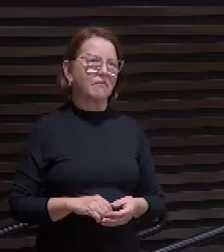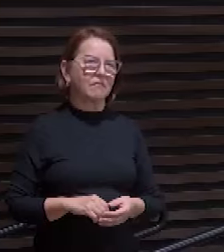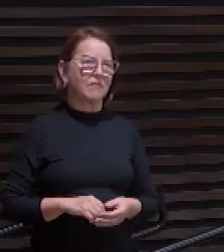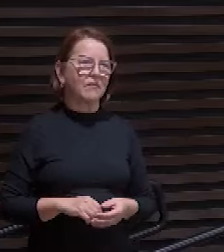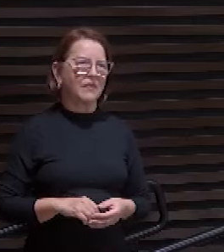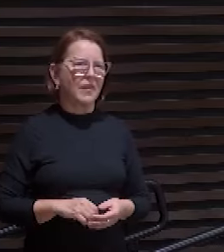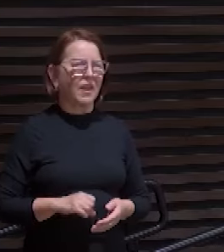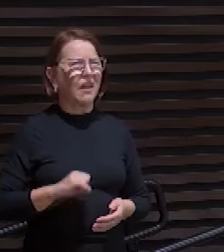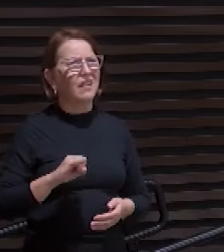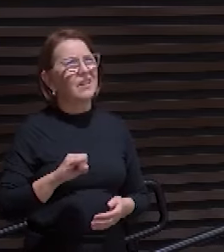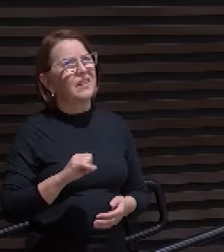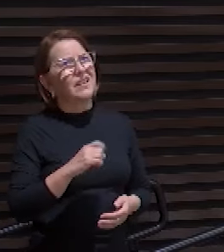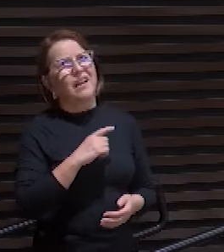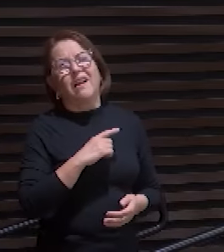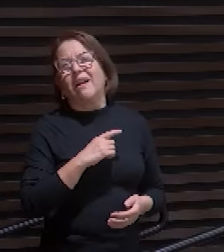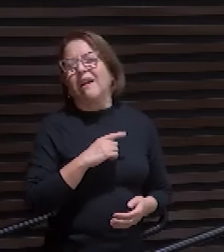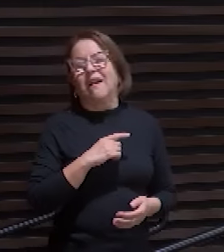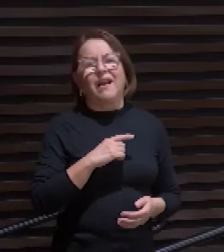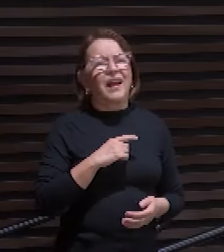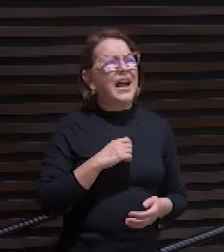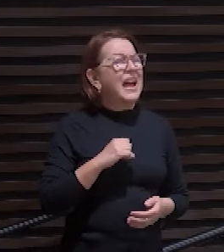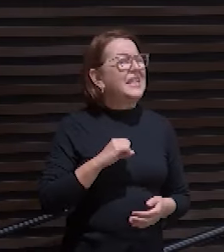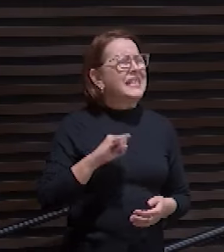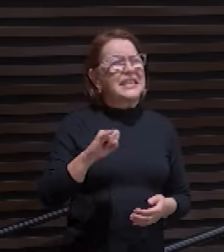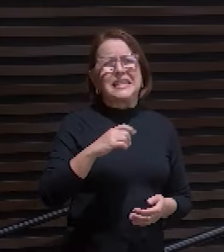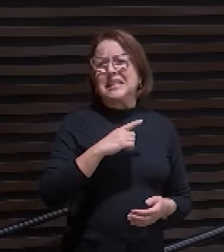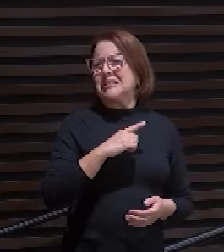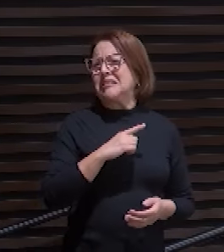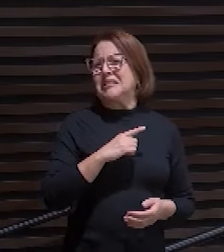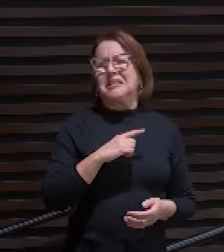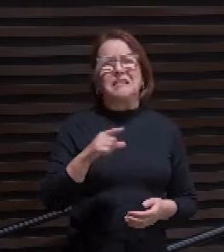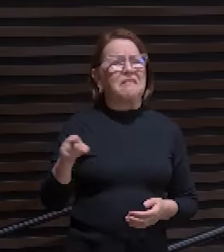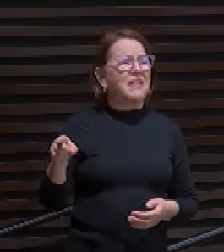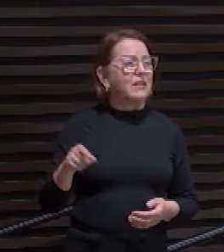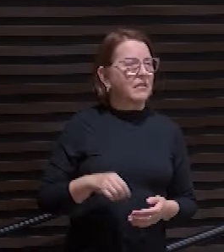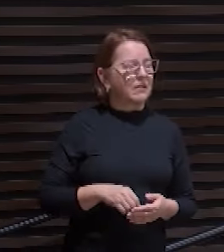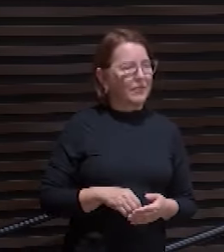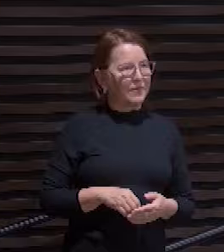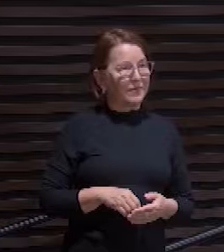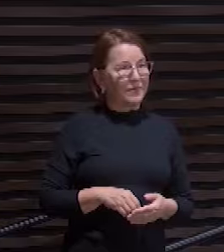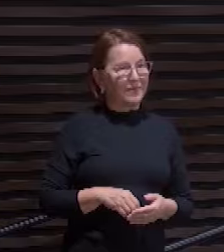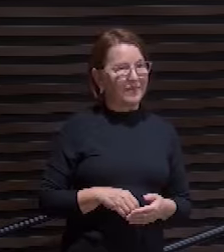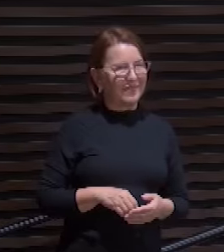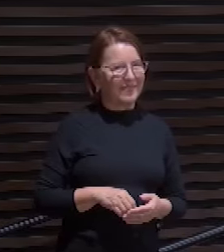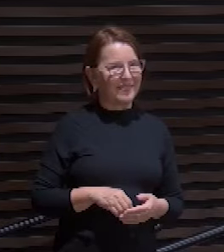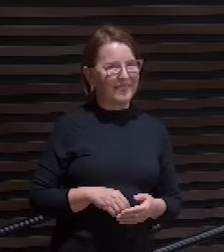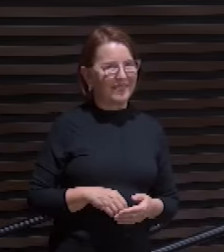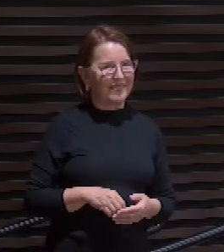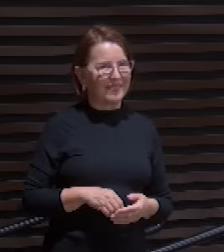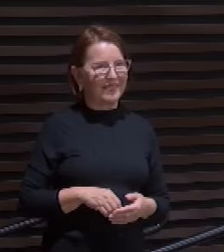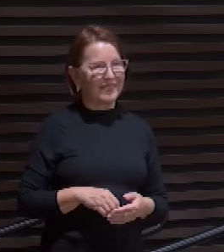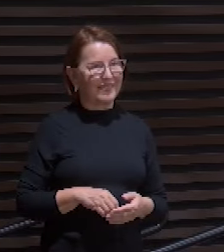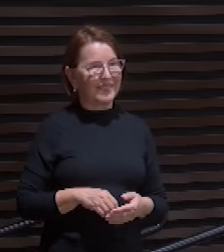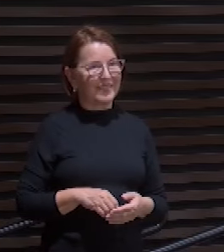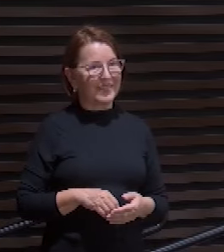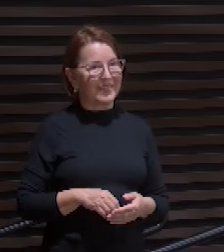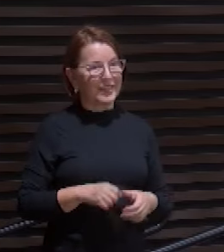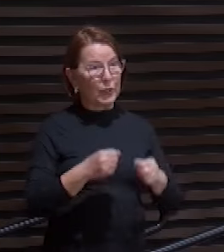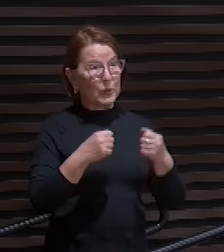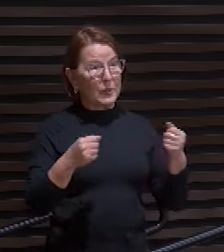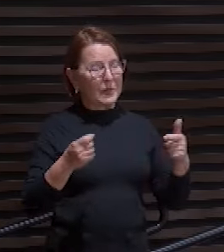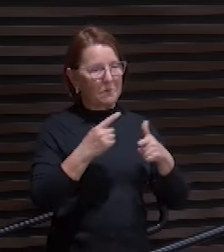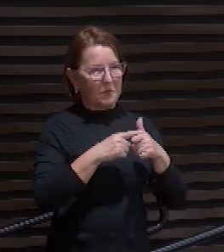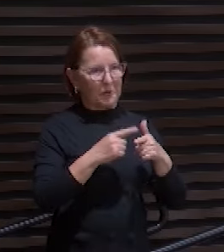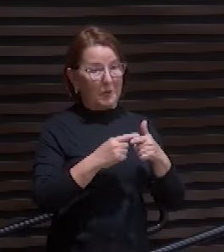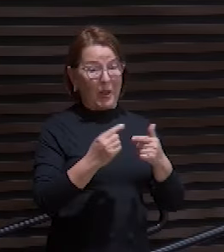Ah, se eu tivesse aquele carro, ah, se eu fizesse, que começa. E o grande problema aqui é a comparação que a